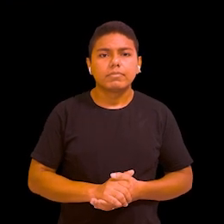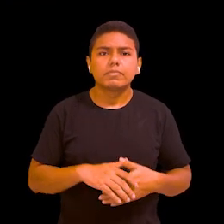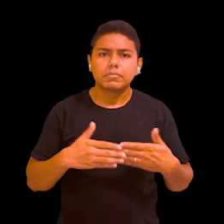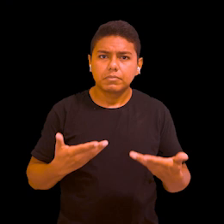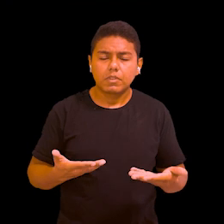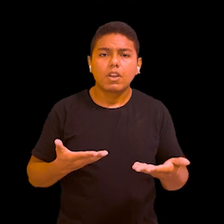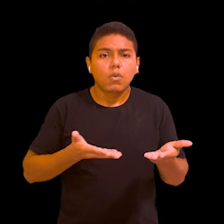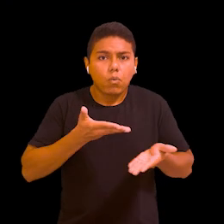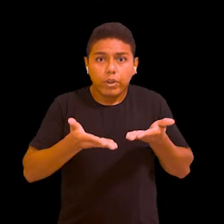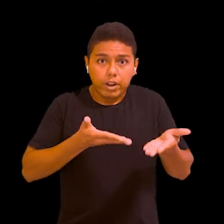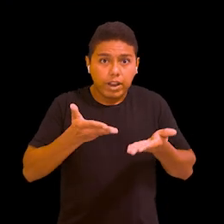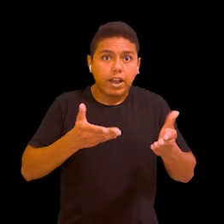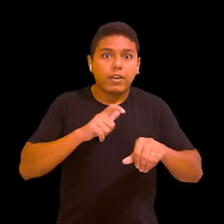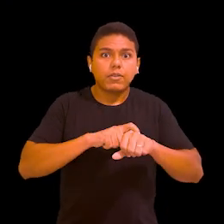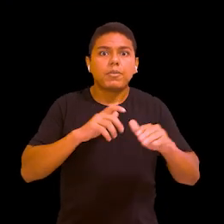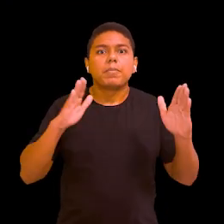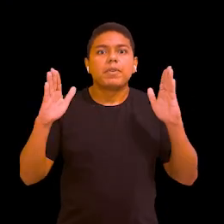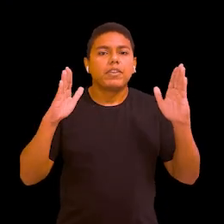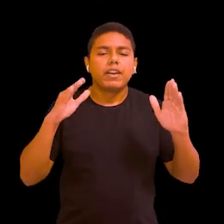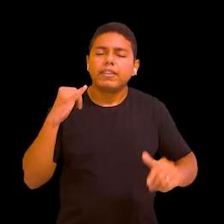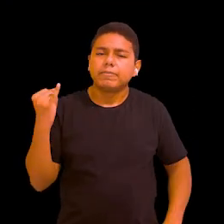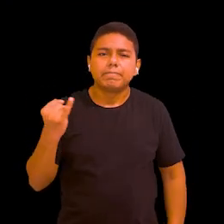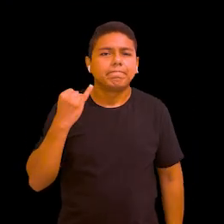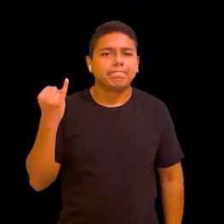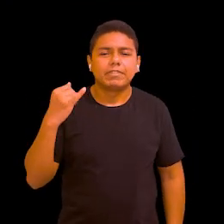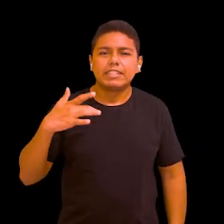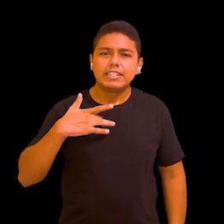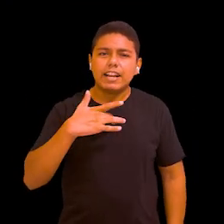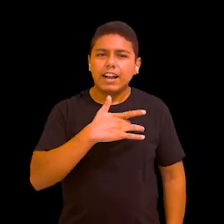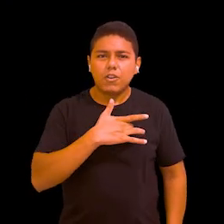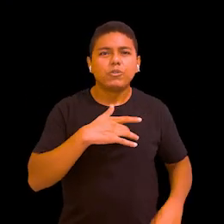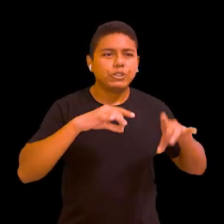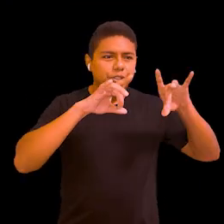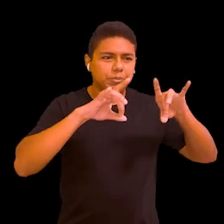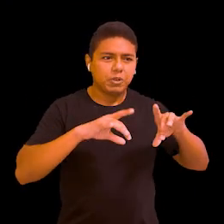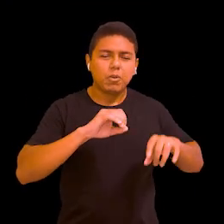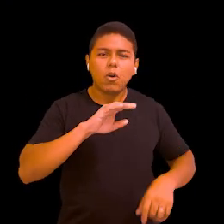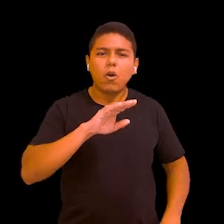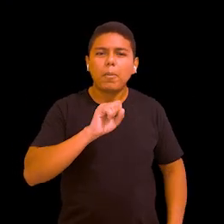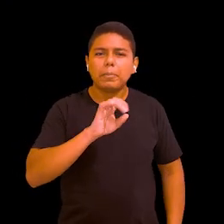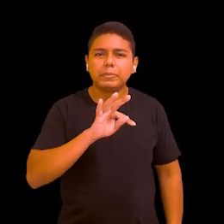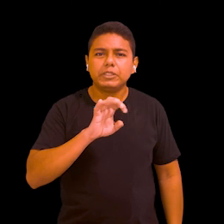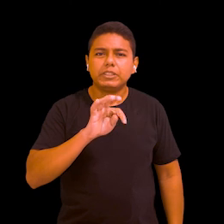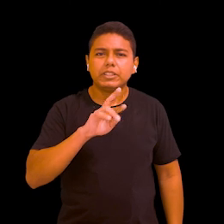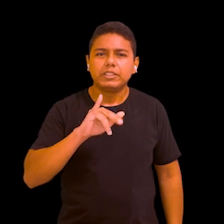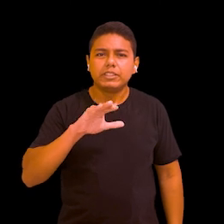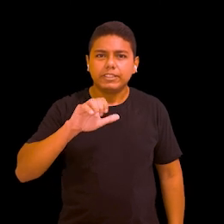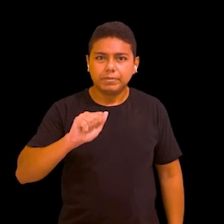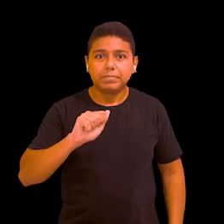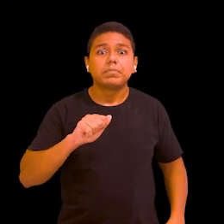O cuidado no puerpério ele é fundamental para a saúde obstétrica e neonatal, e ele deve